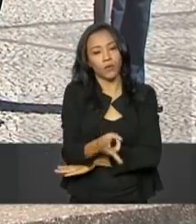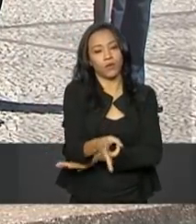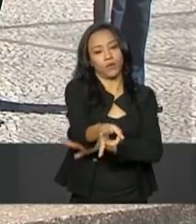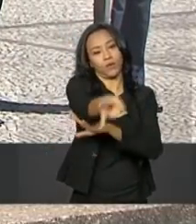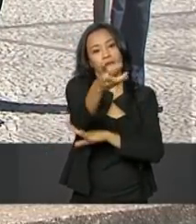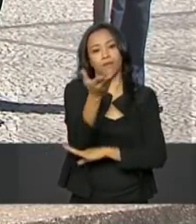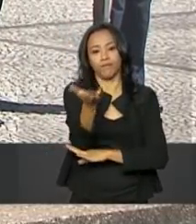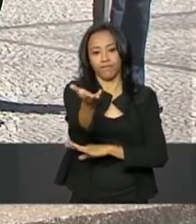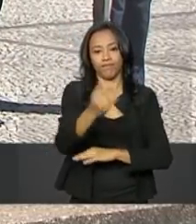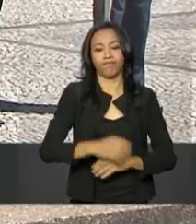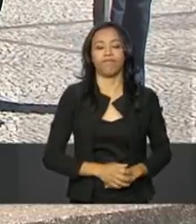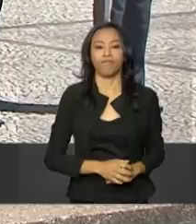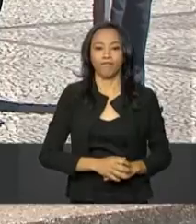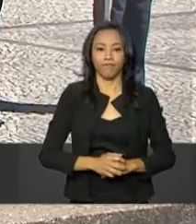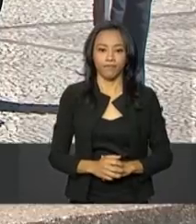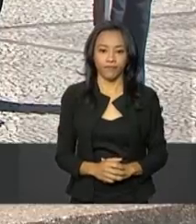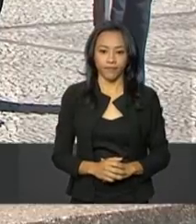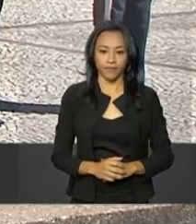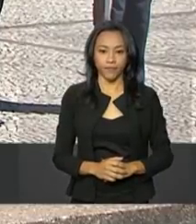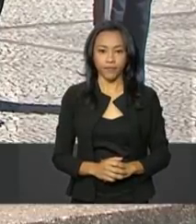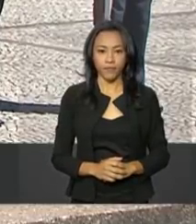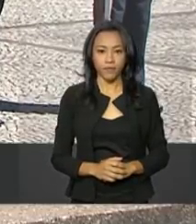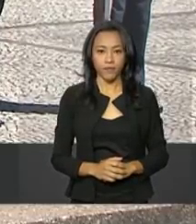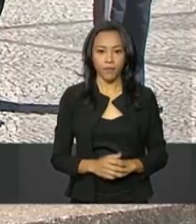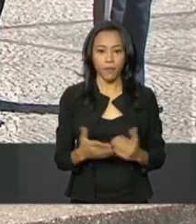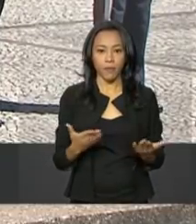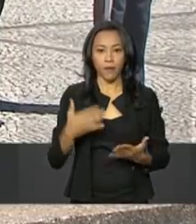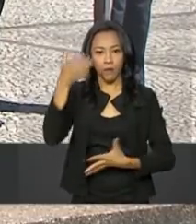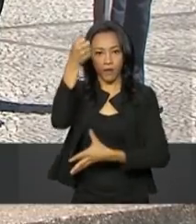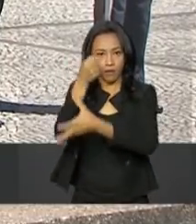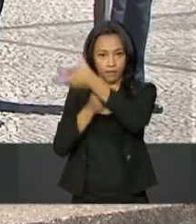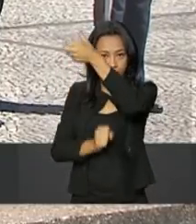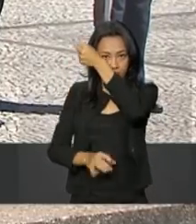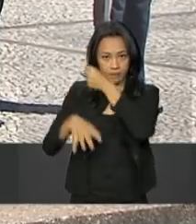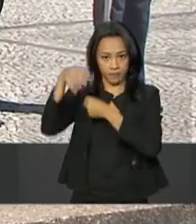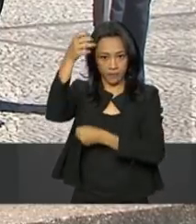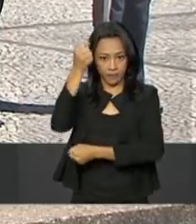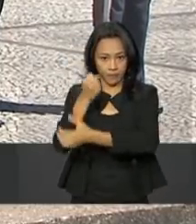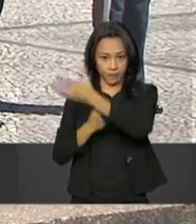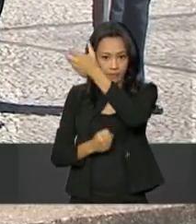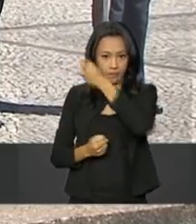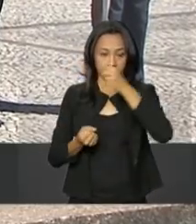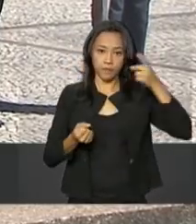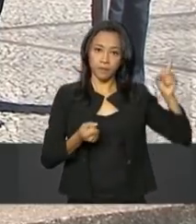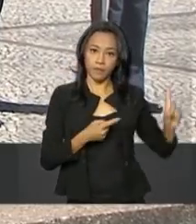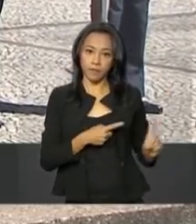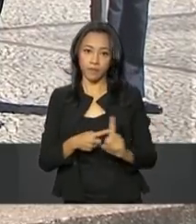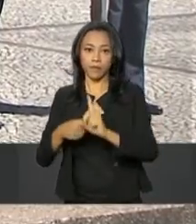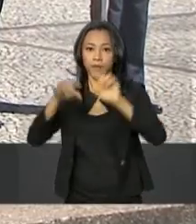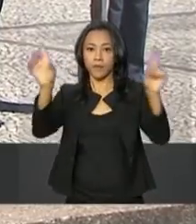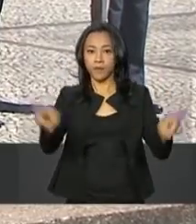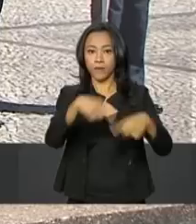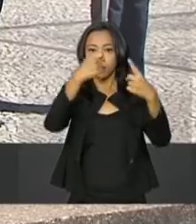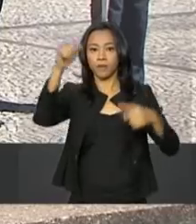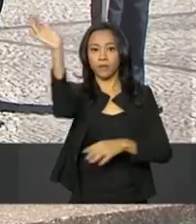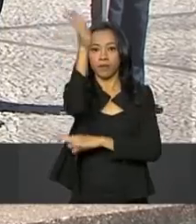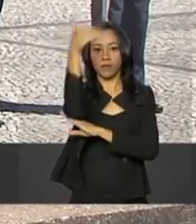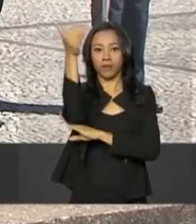à bandeira. Hasteamento da bandeira nacional, acompanhado do canto do hino nacional.